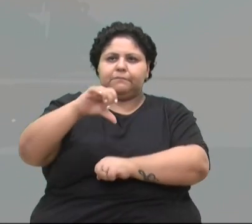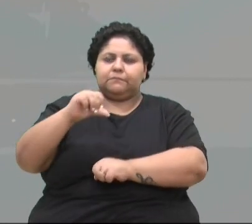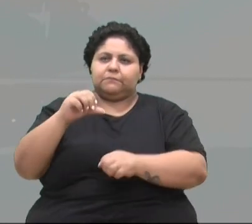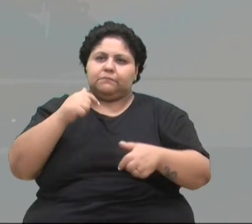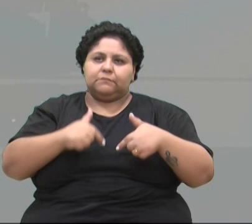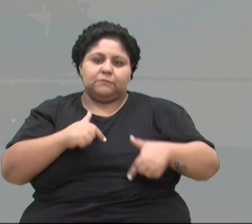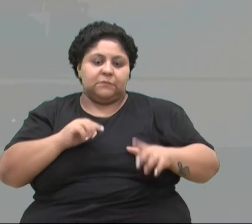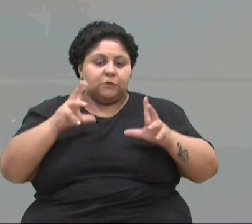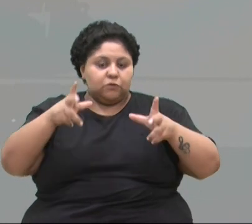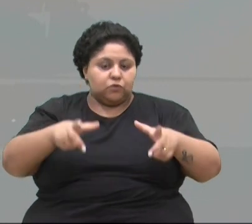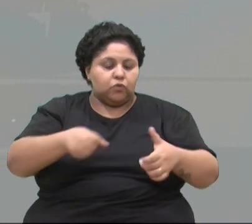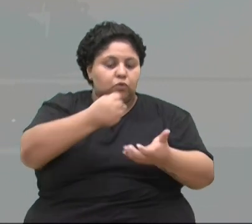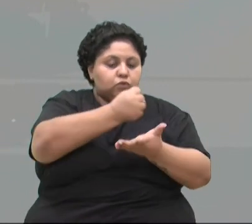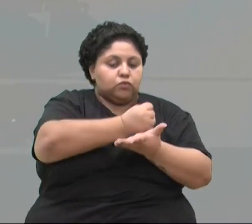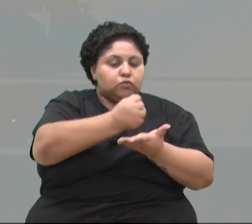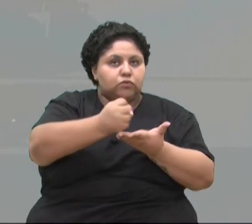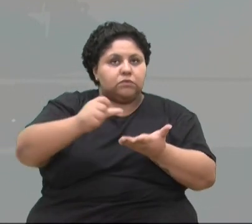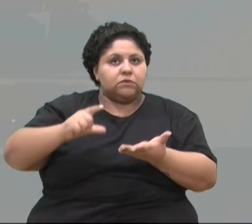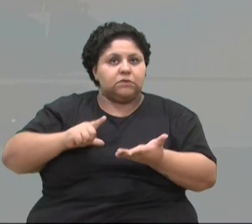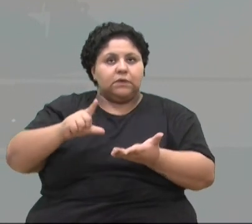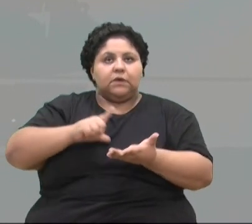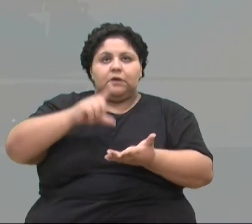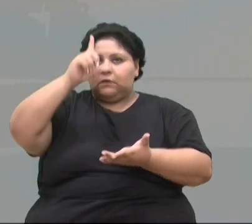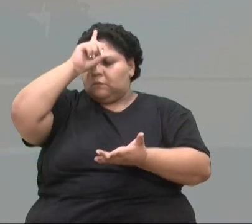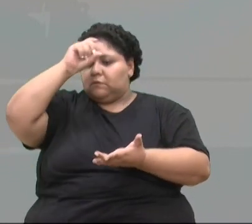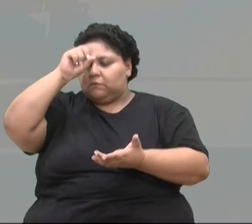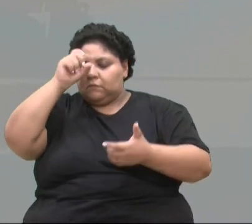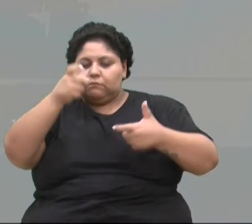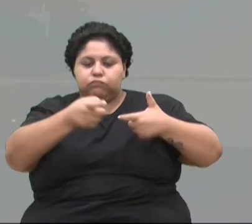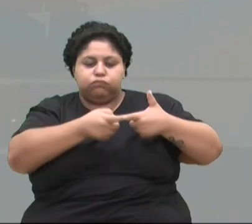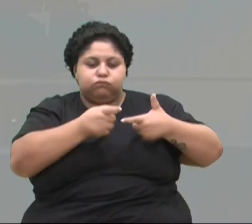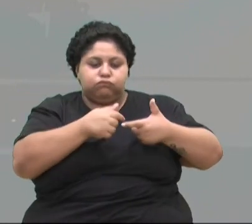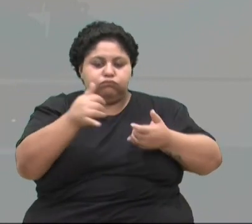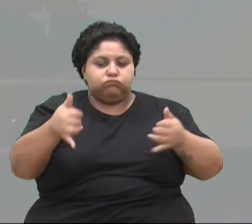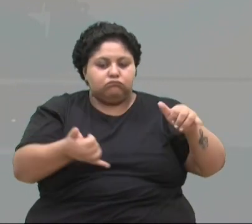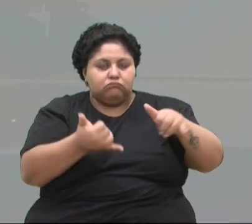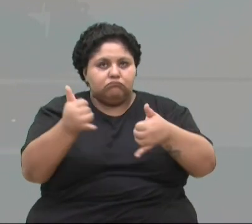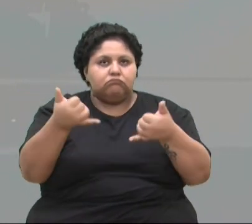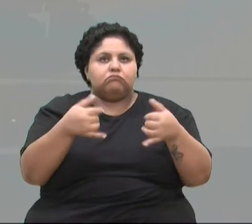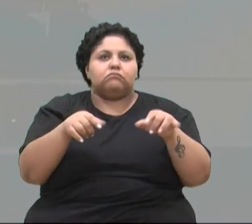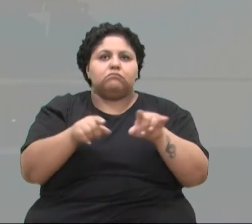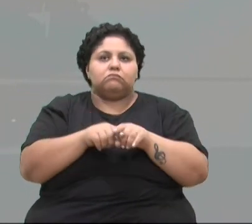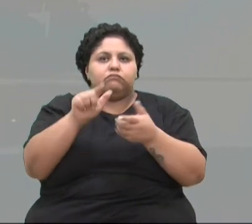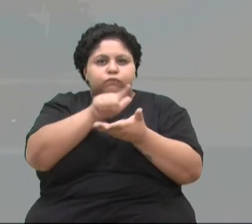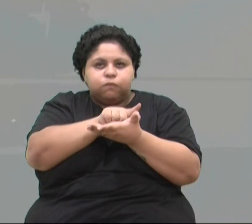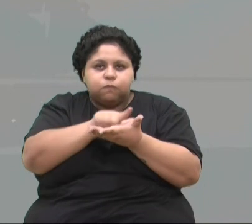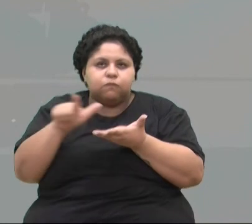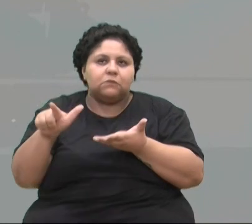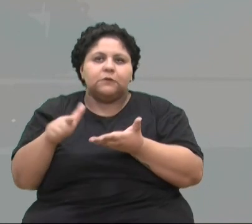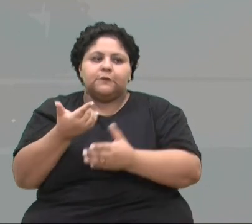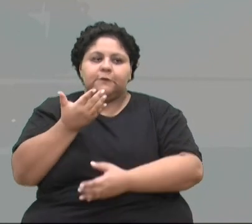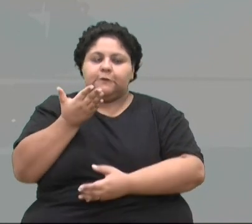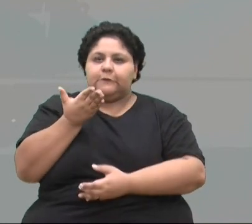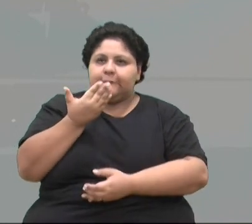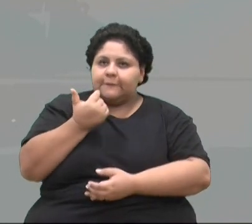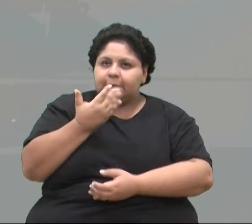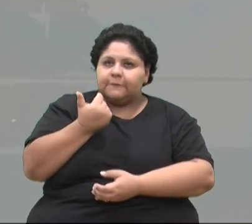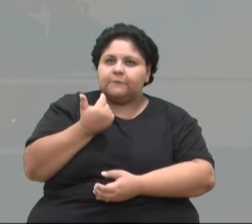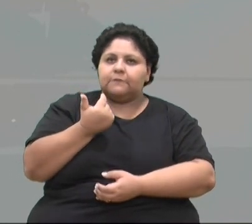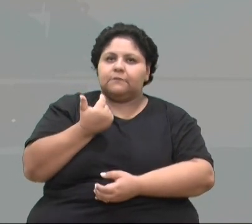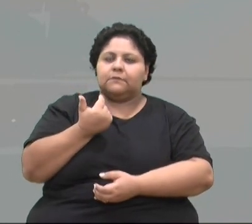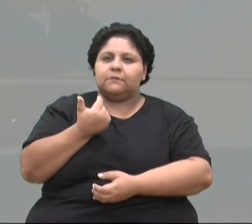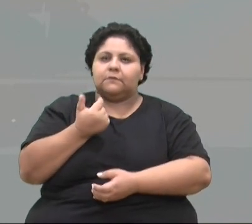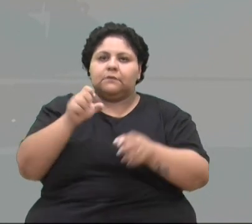são todos os contratos que a gente tem com os hospitais, com as clínicas, com os laboratórios, a higienização, a comida,